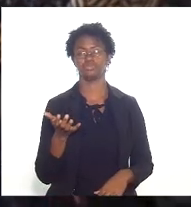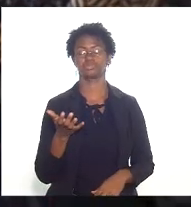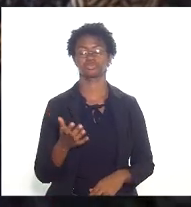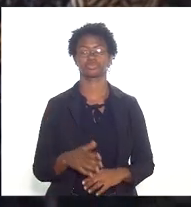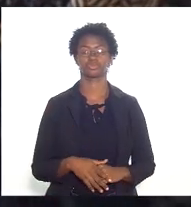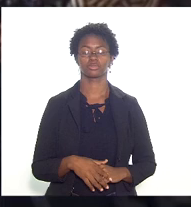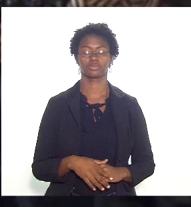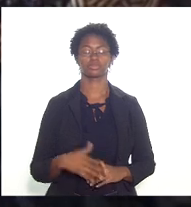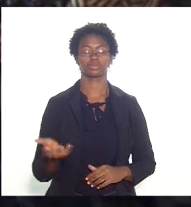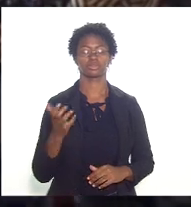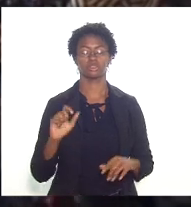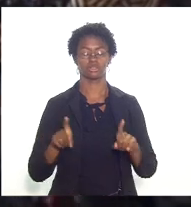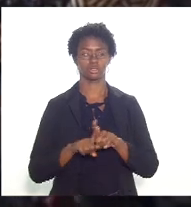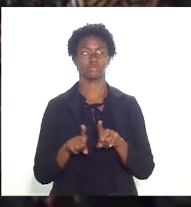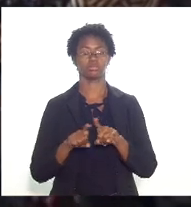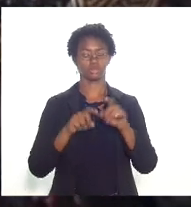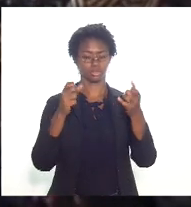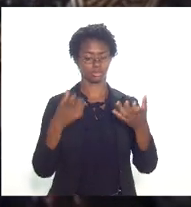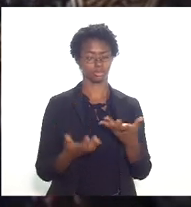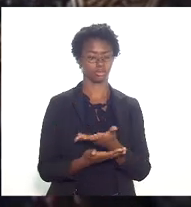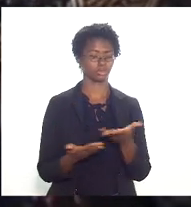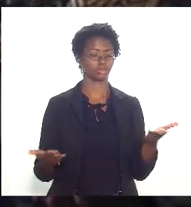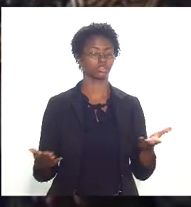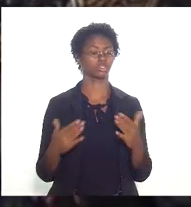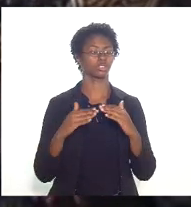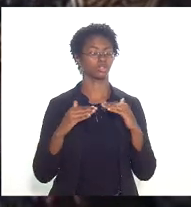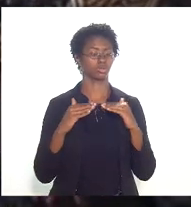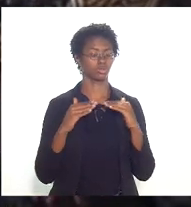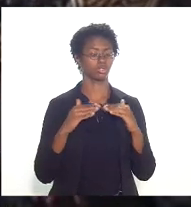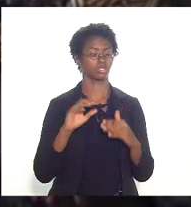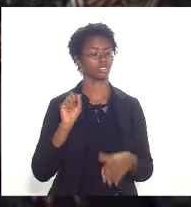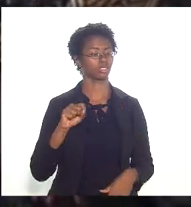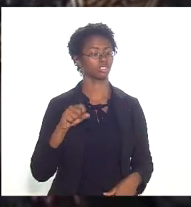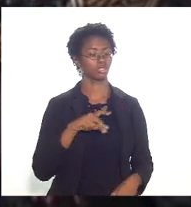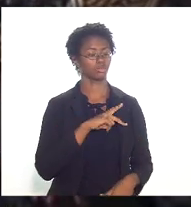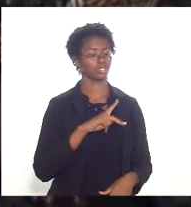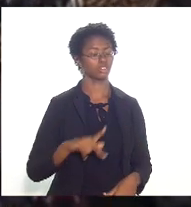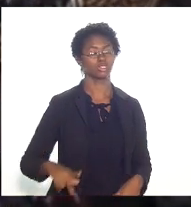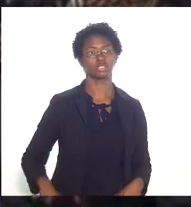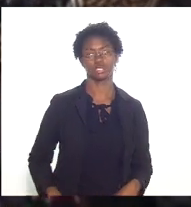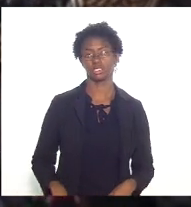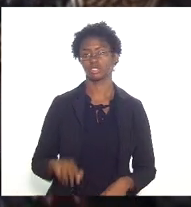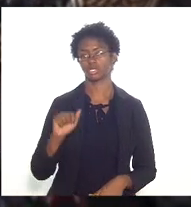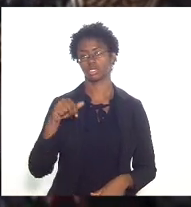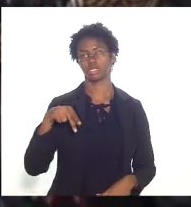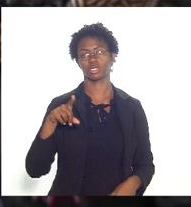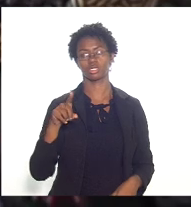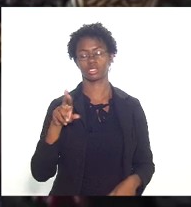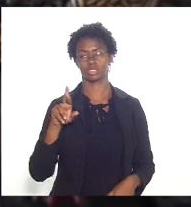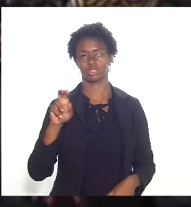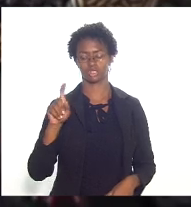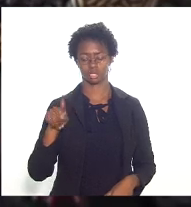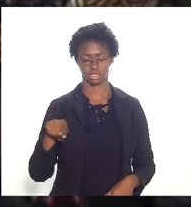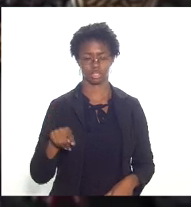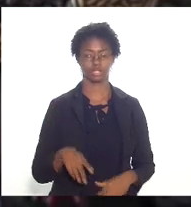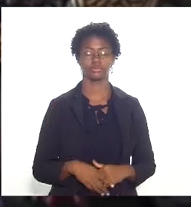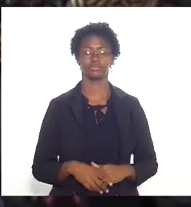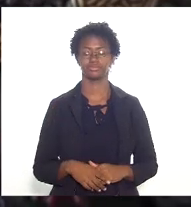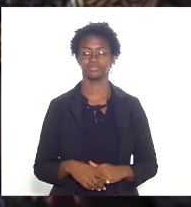tão bem felicitar E aí tem que concordar 5 o Cigano é que